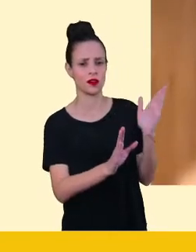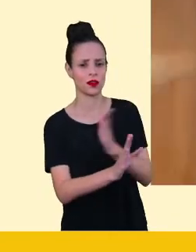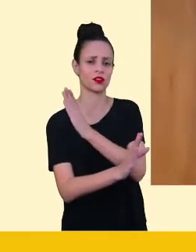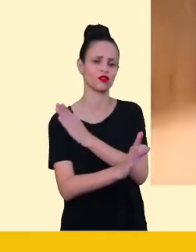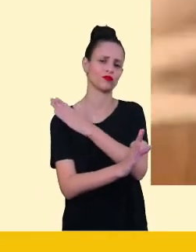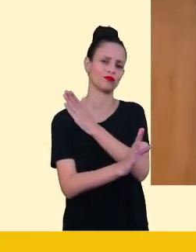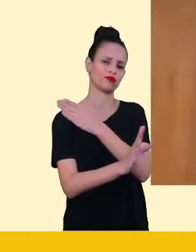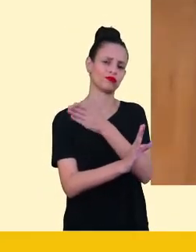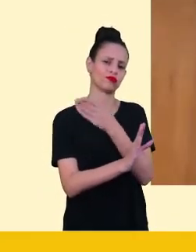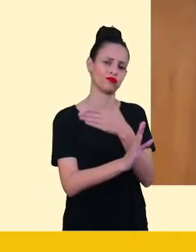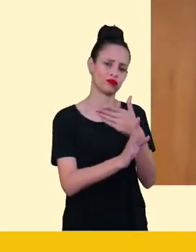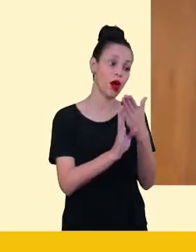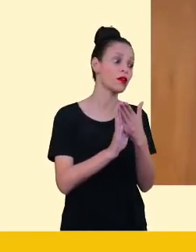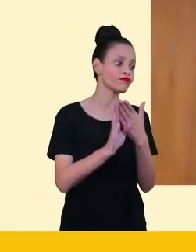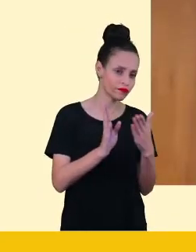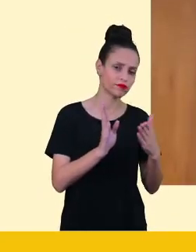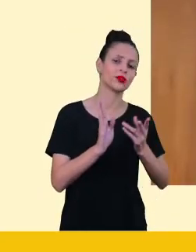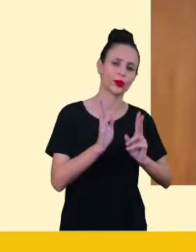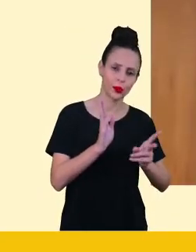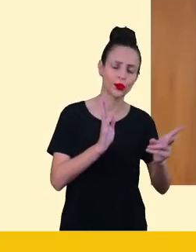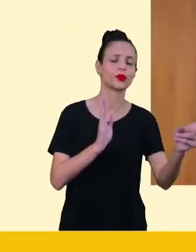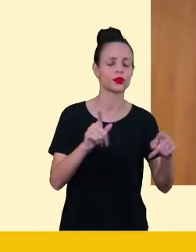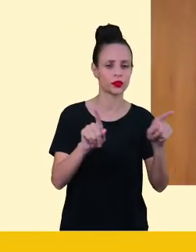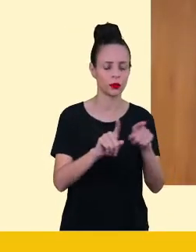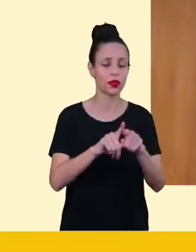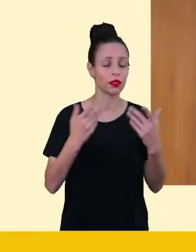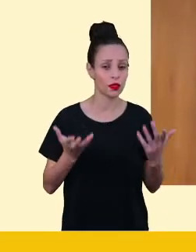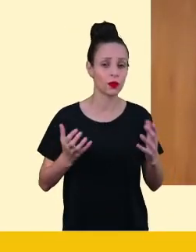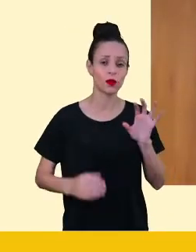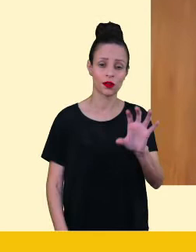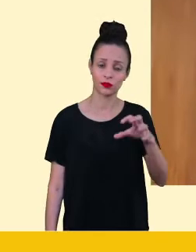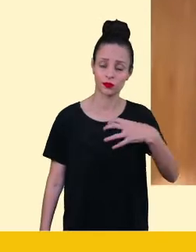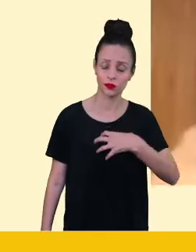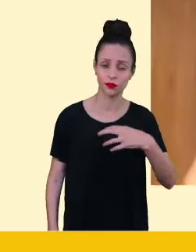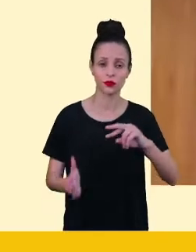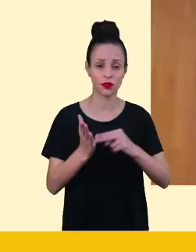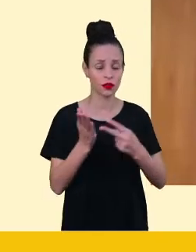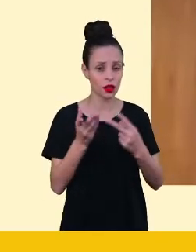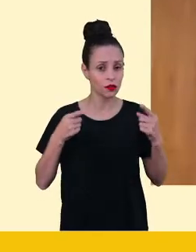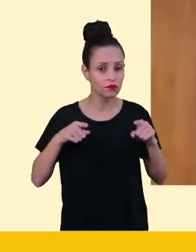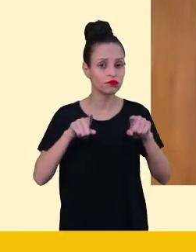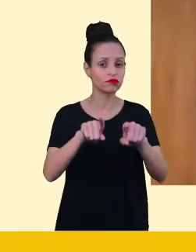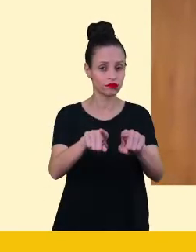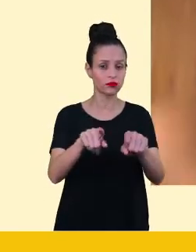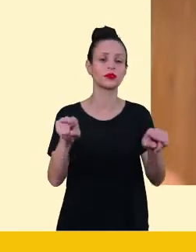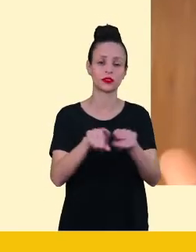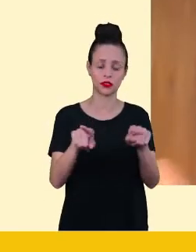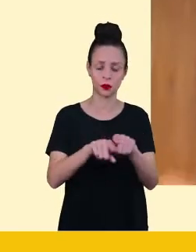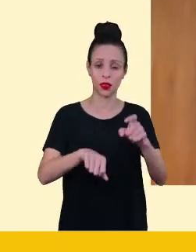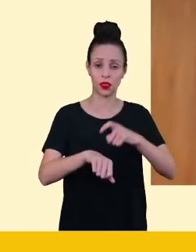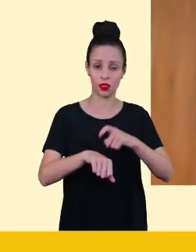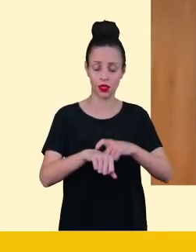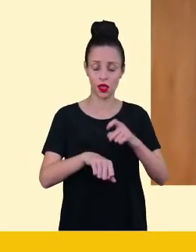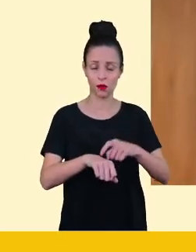violência que ela vem de antes, ela continua depois, né? Então, nesse sentido, até a concomitância temporal